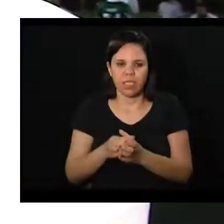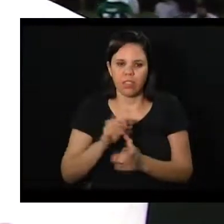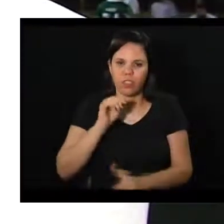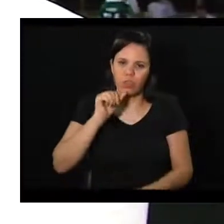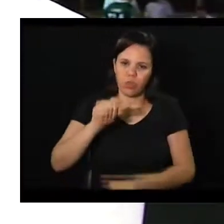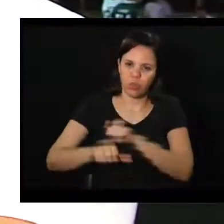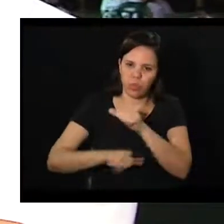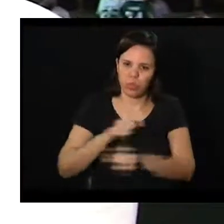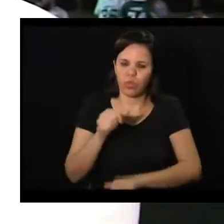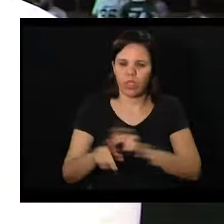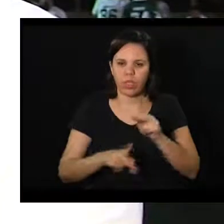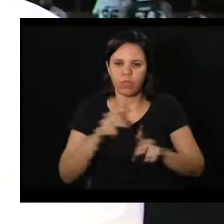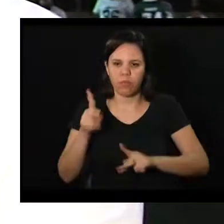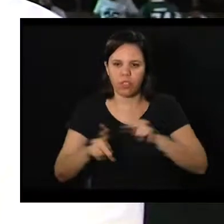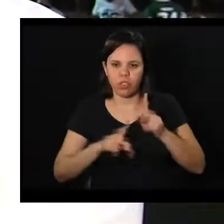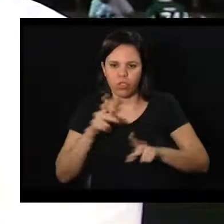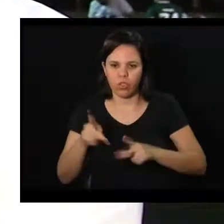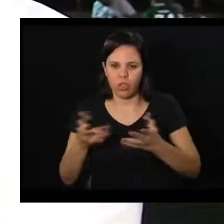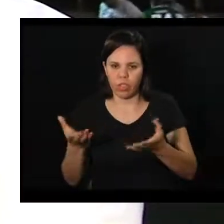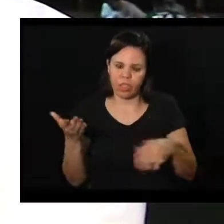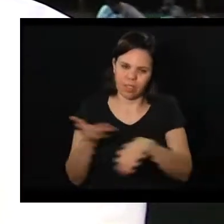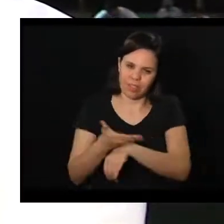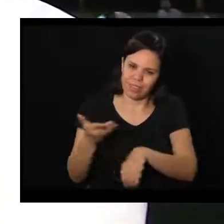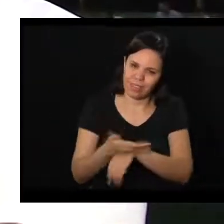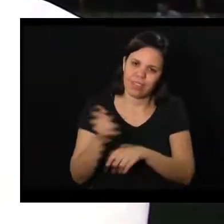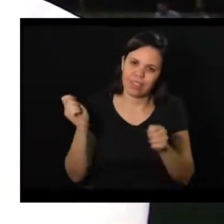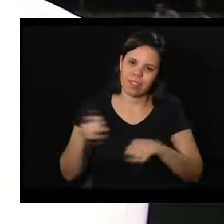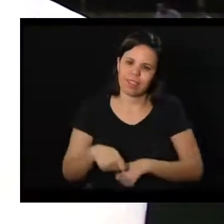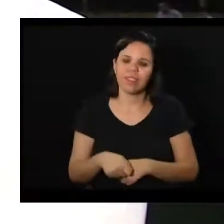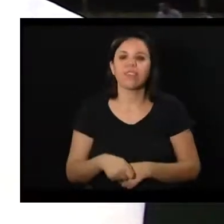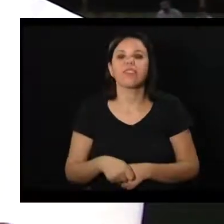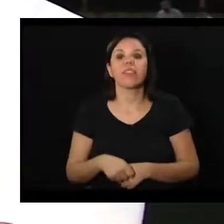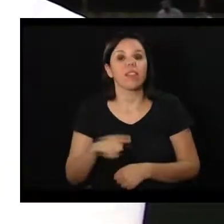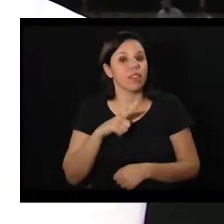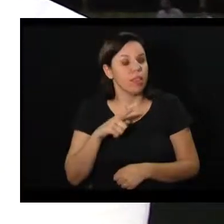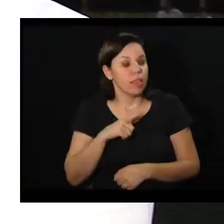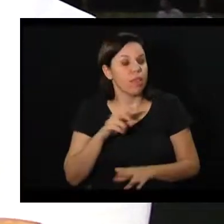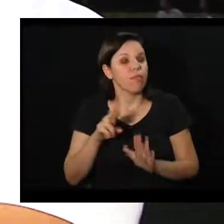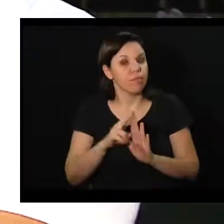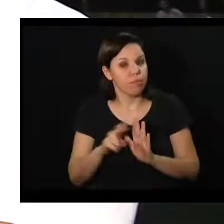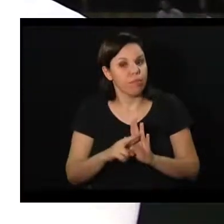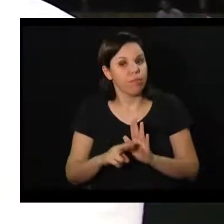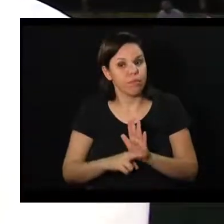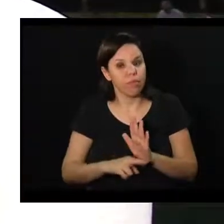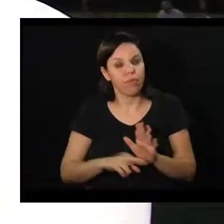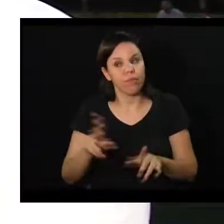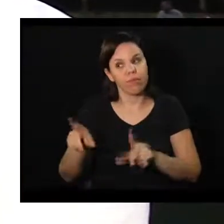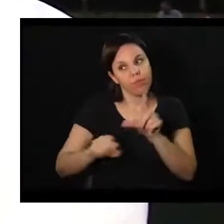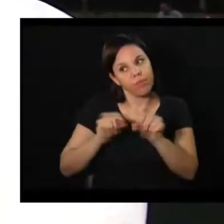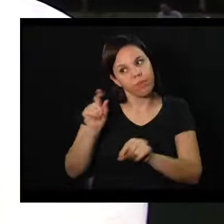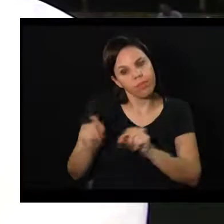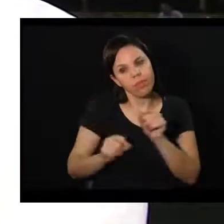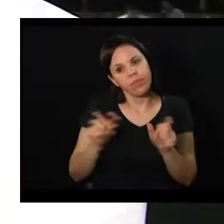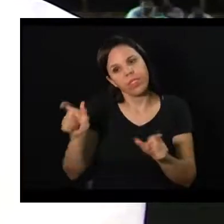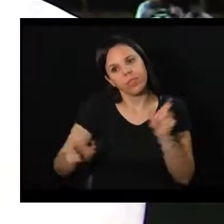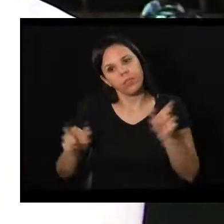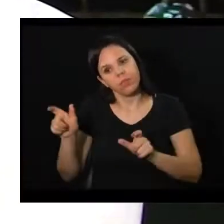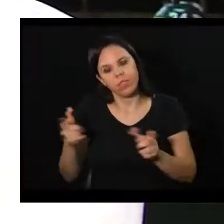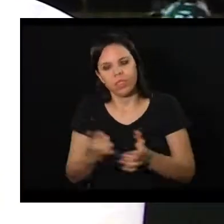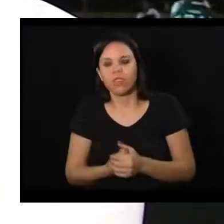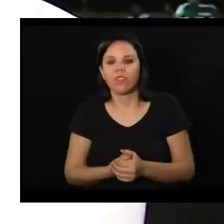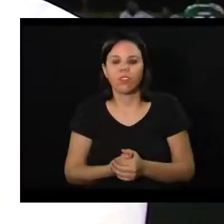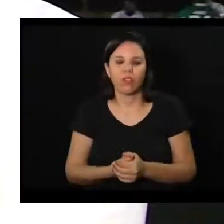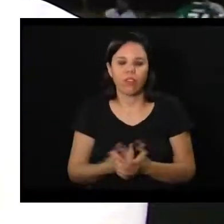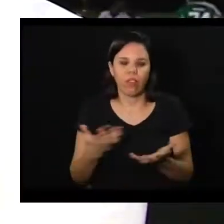é a porta de entrada de novos atletas. Então a gente tem alguns parâmetros que a gente usa para selecionar esses